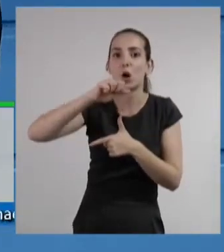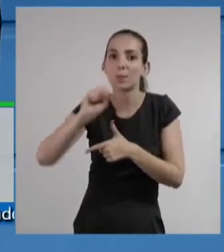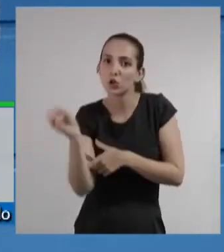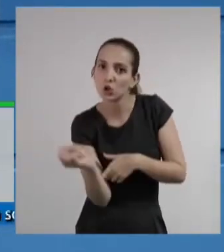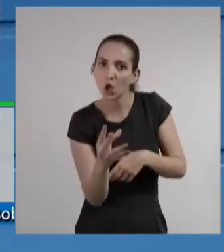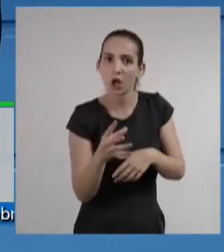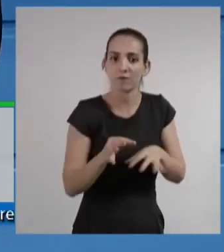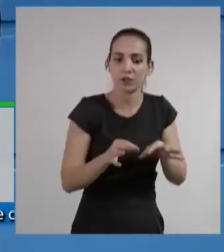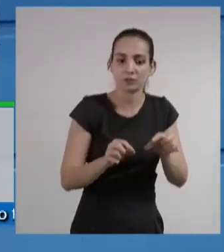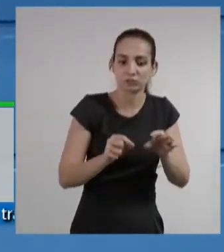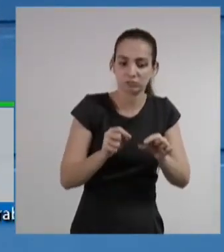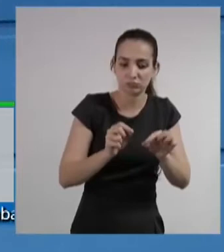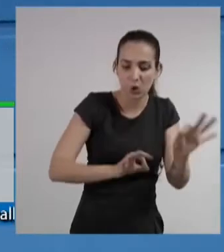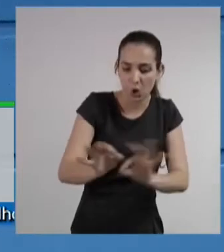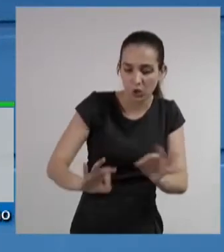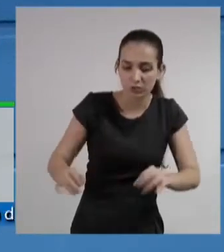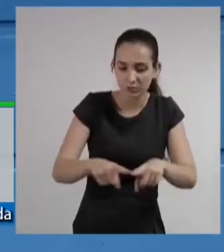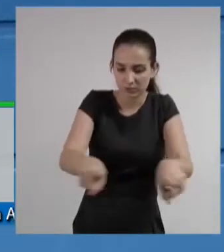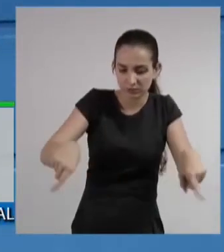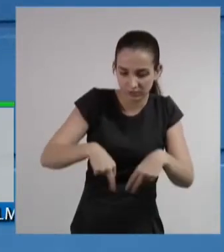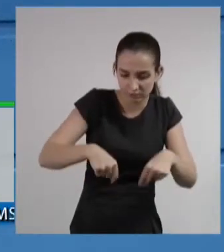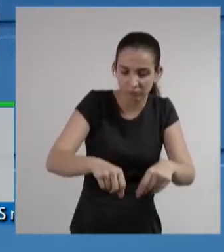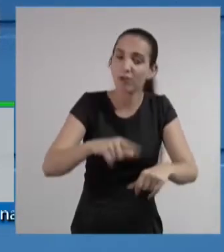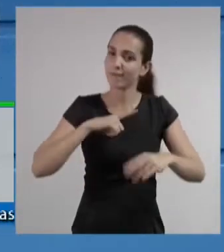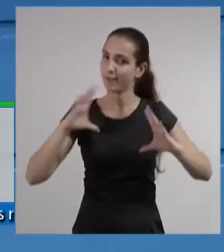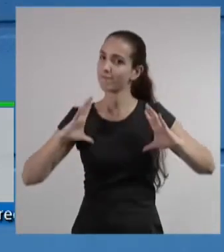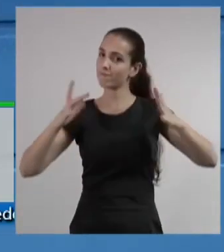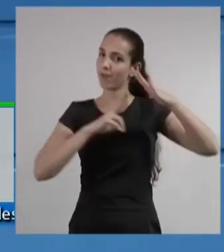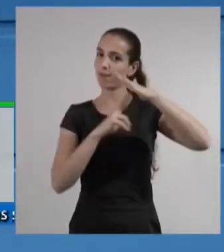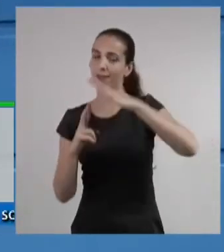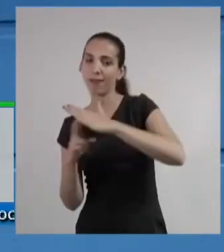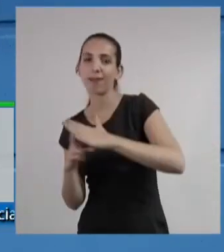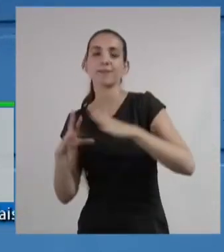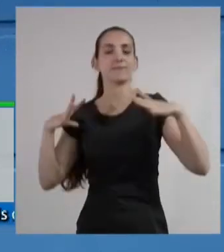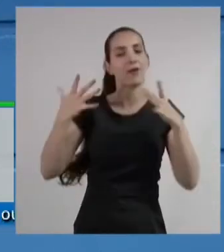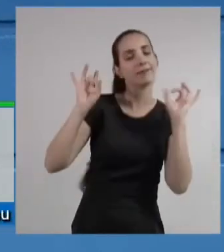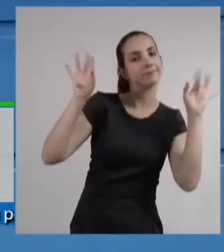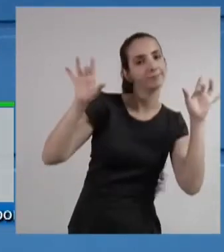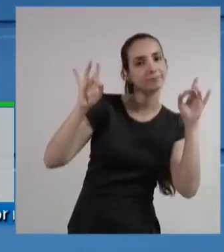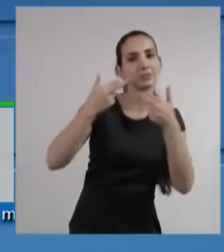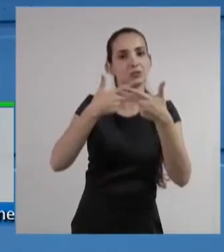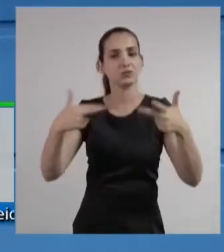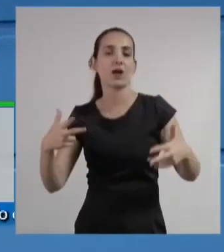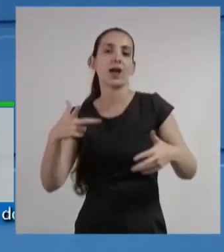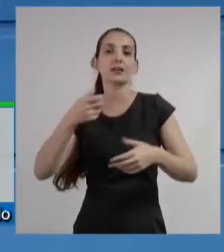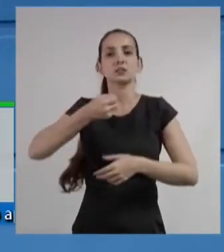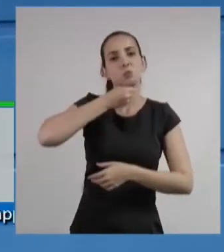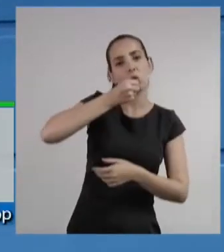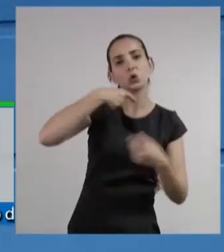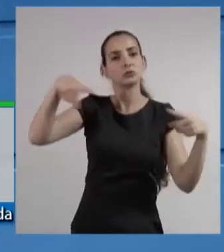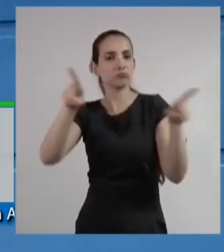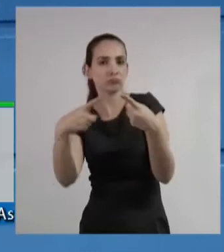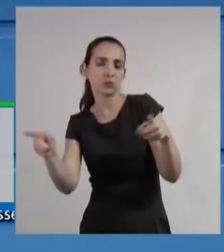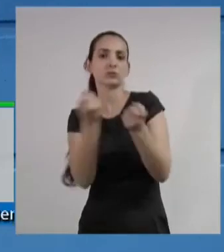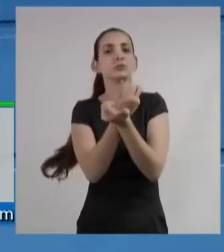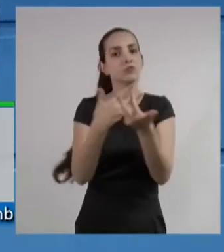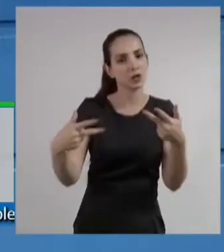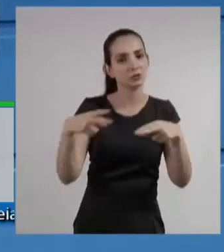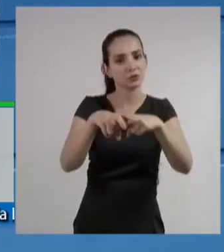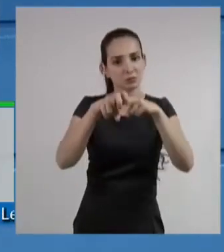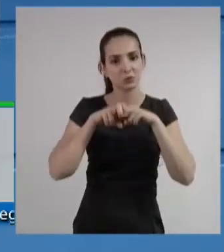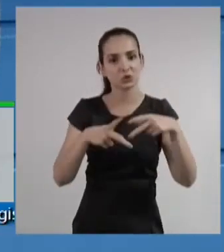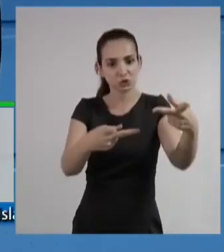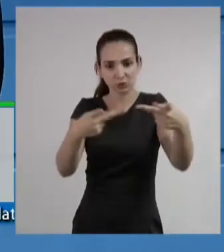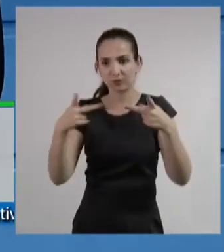com cantores, com Tostão e Guarani e outros artistas lá. Então, nós estamos aqui, foi incumbido para que a gente